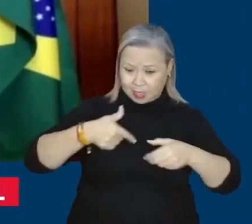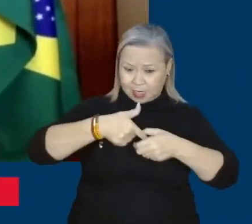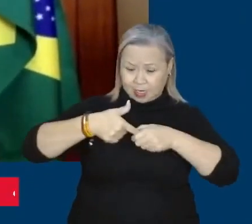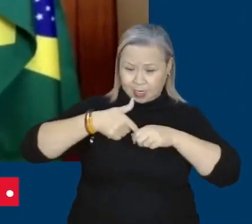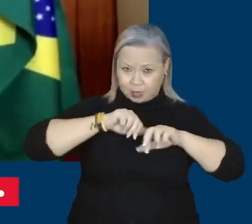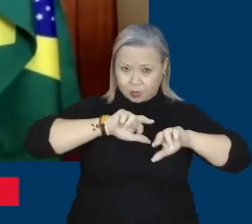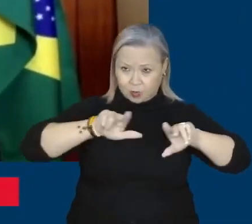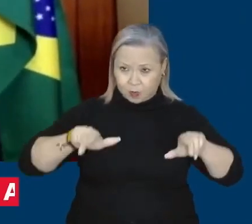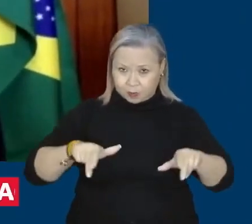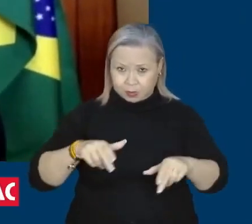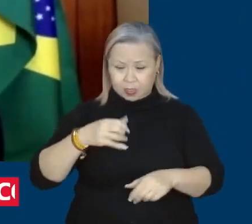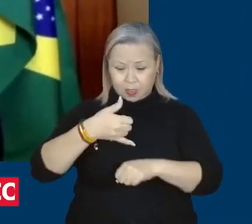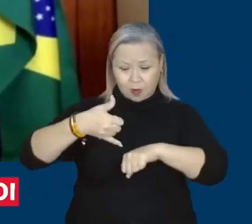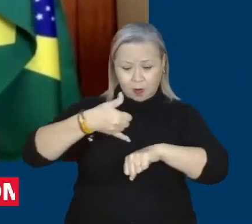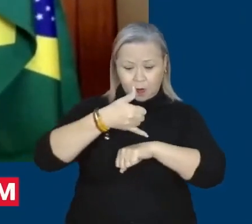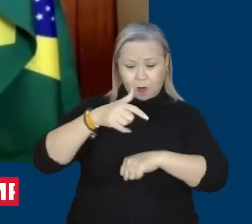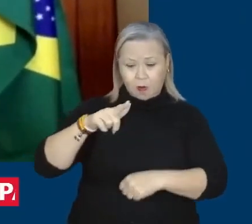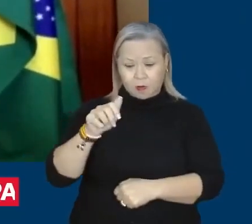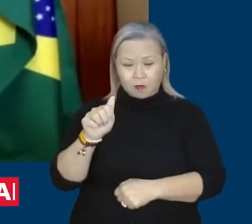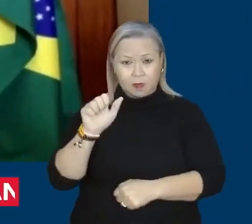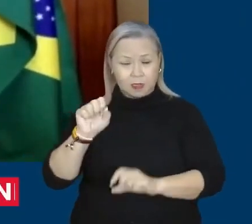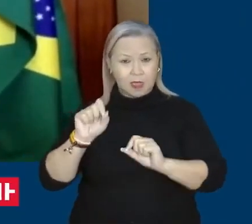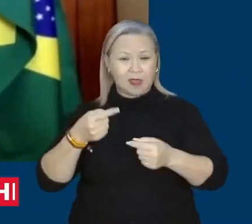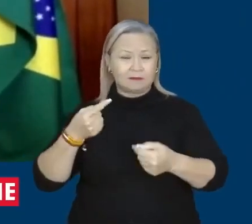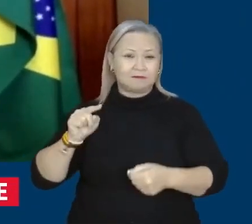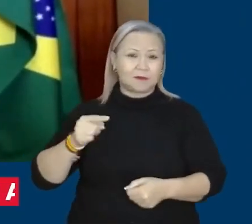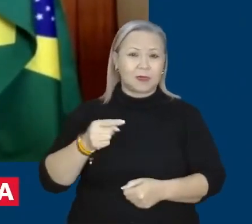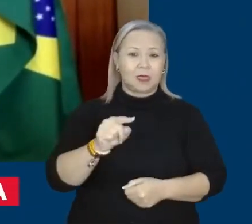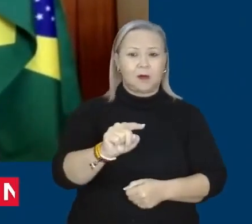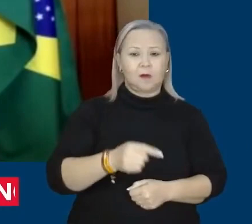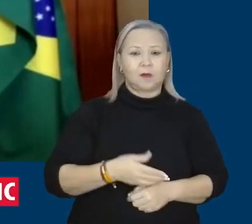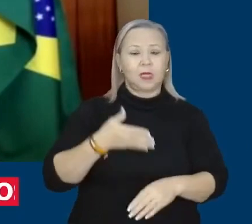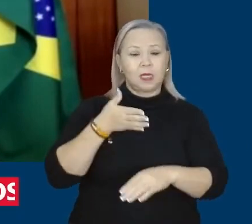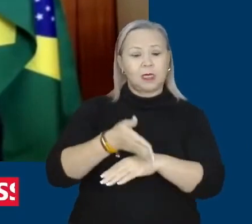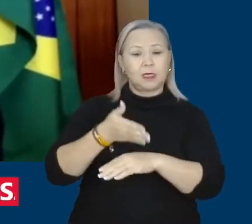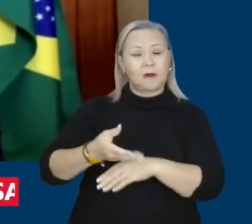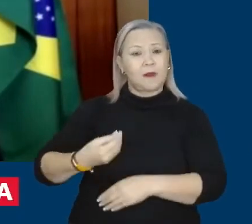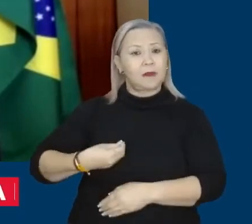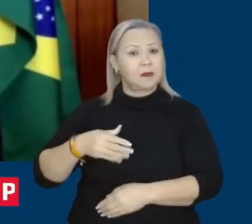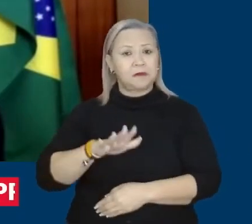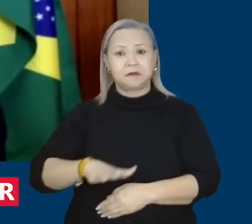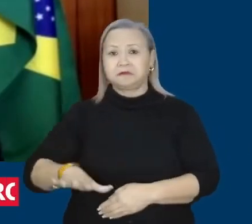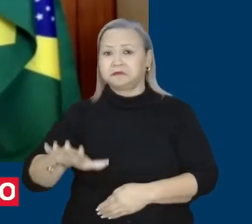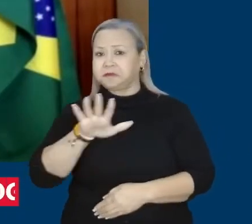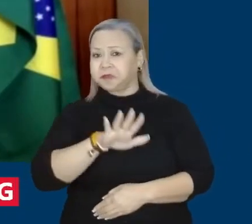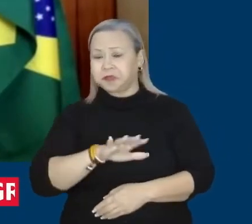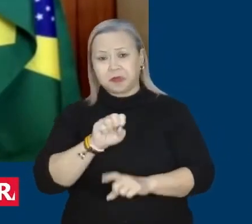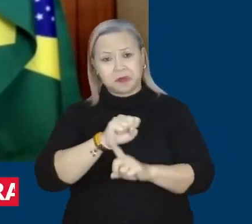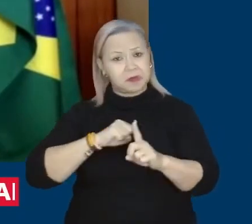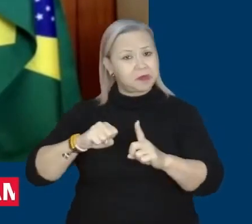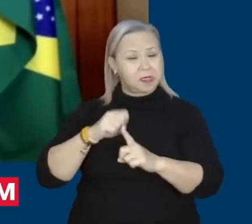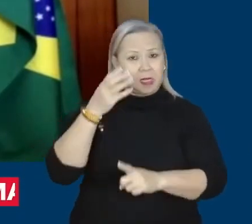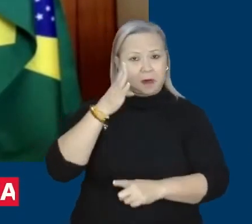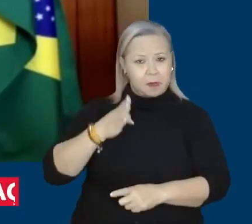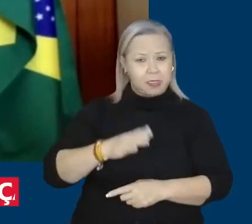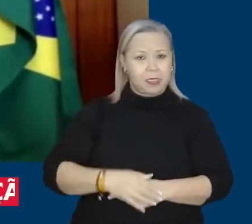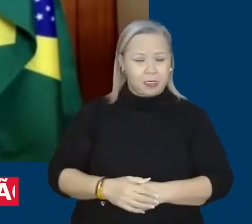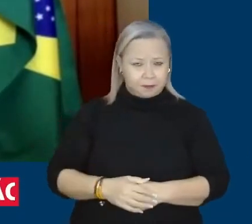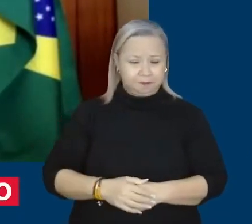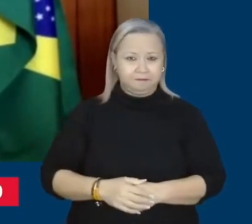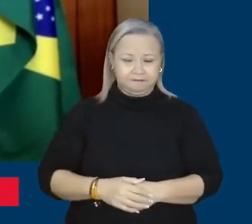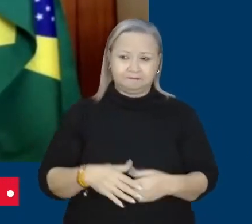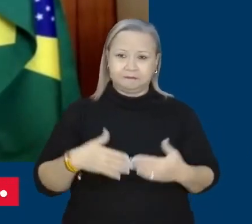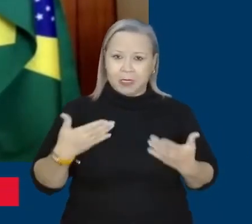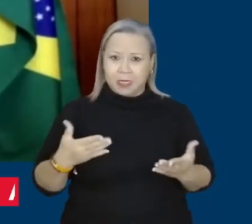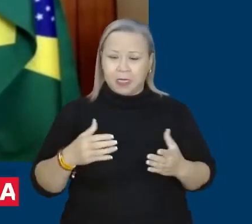né? Óleo e gás, é uma cadeia muito longa e interfere na vida de toda a sociedade brasileira. Então, é